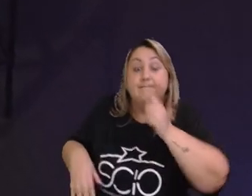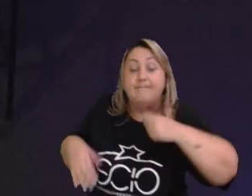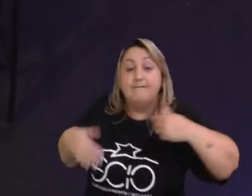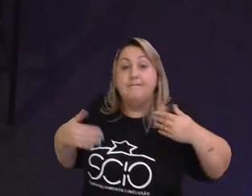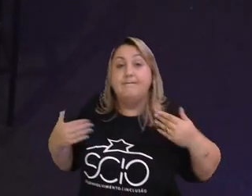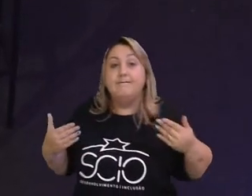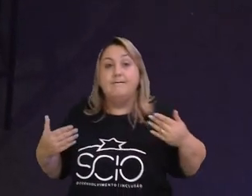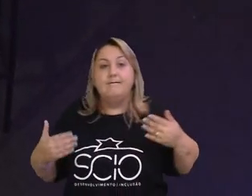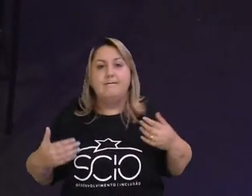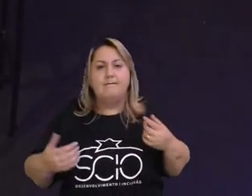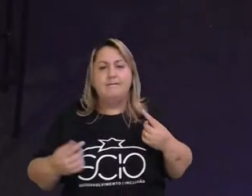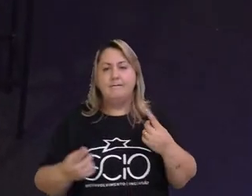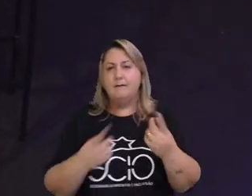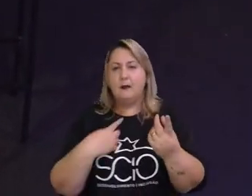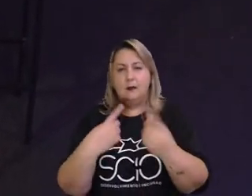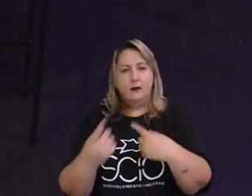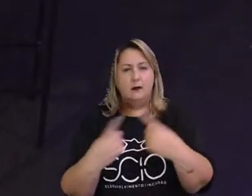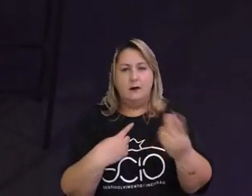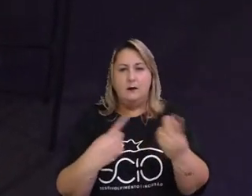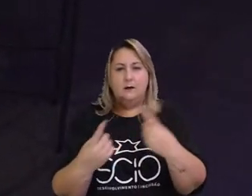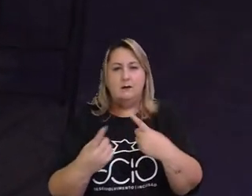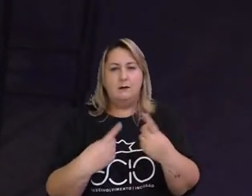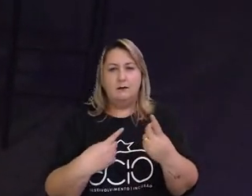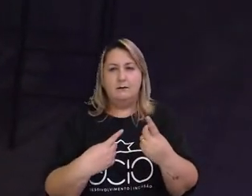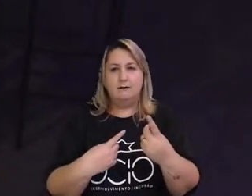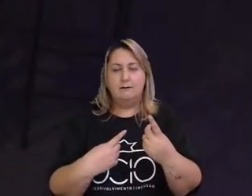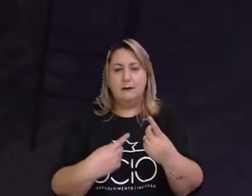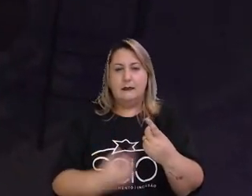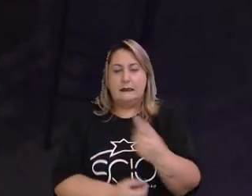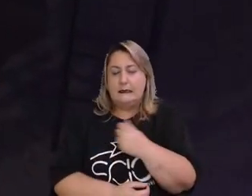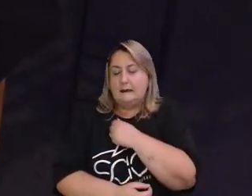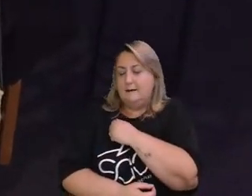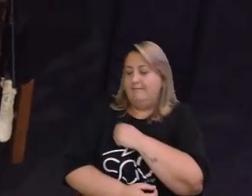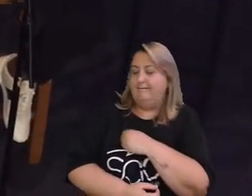Mas enquanto isso na estrada,